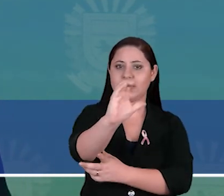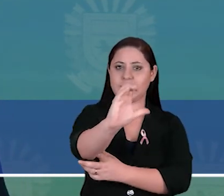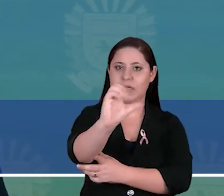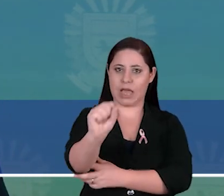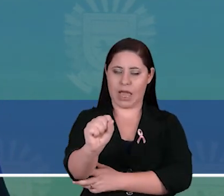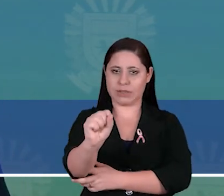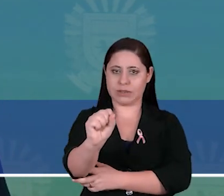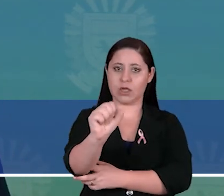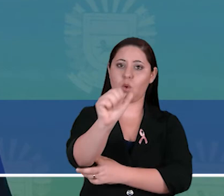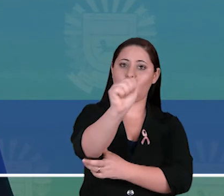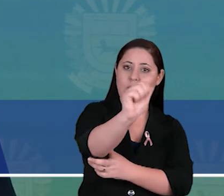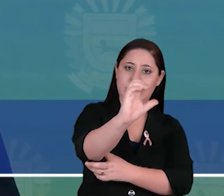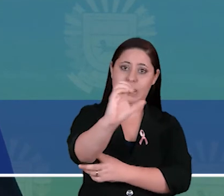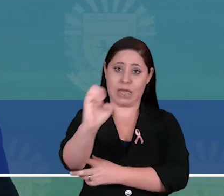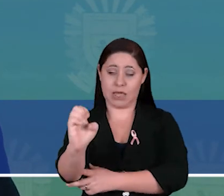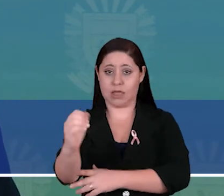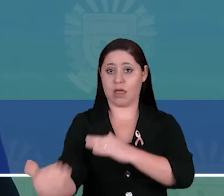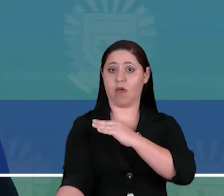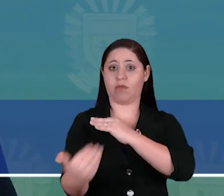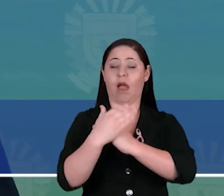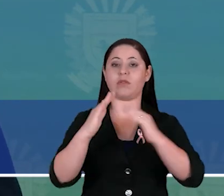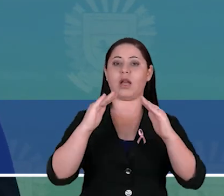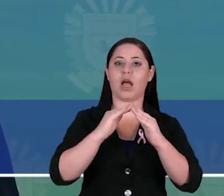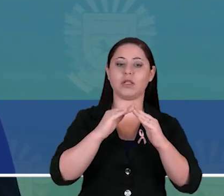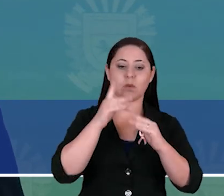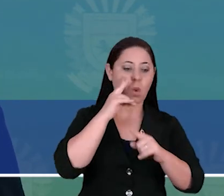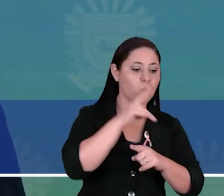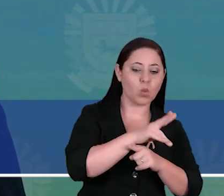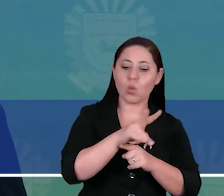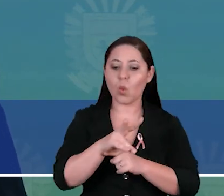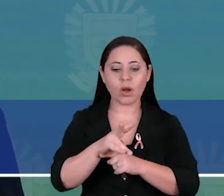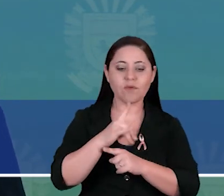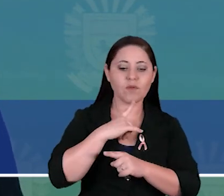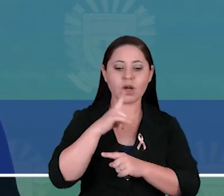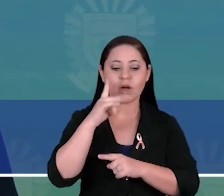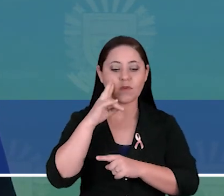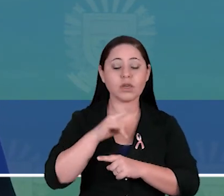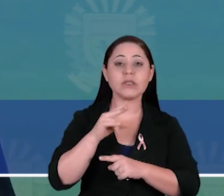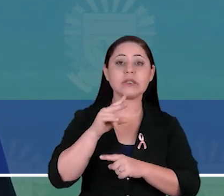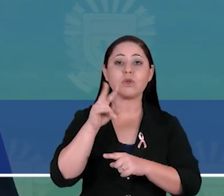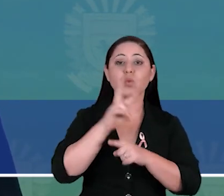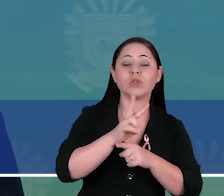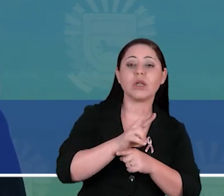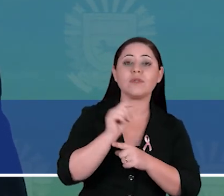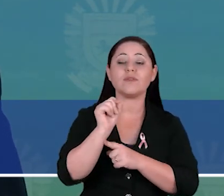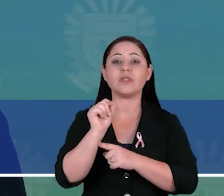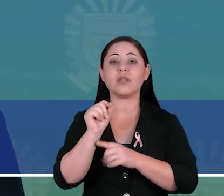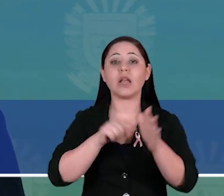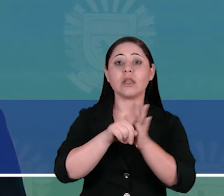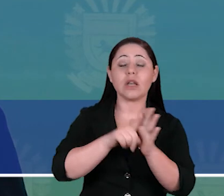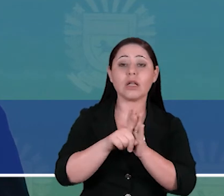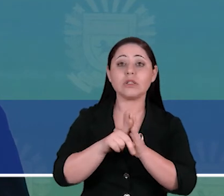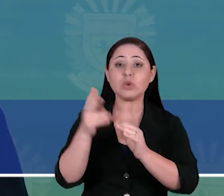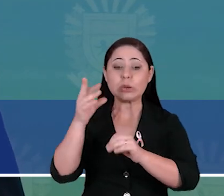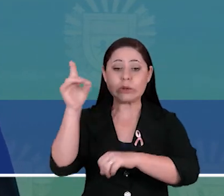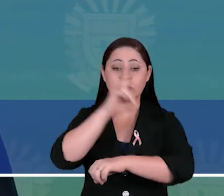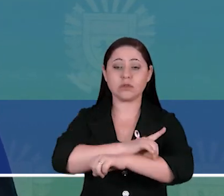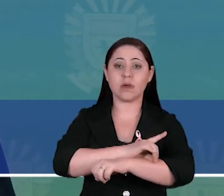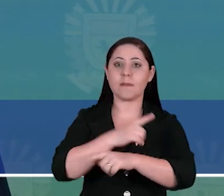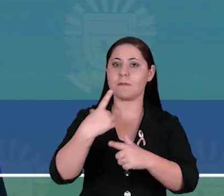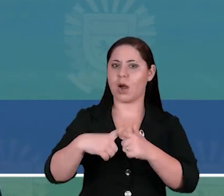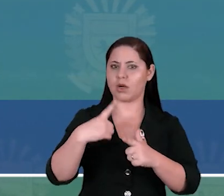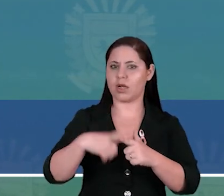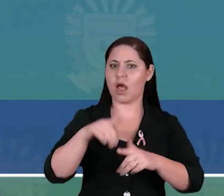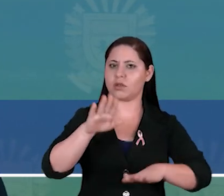epidemiologia entrar dentro das suas casas, o agente de saúde, para fazer o trabalho que é necessário, para fazer a averiguação,